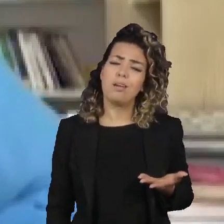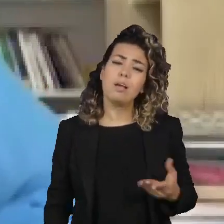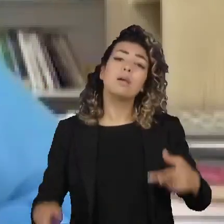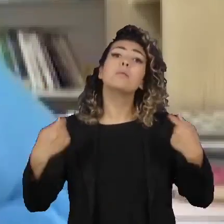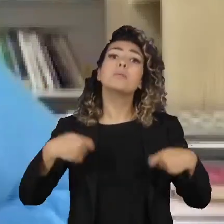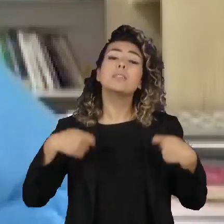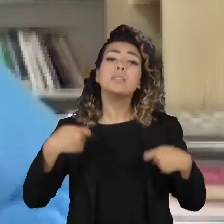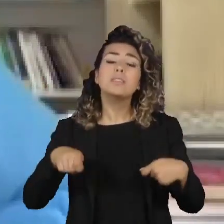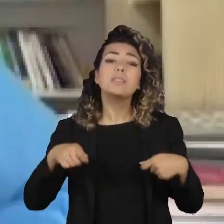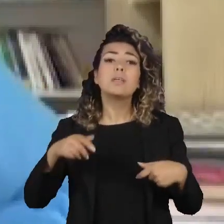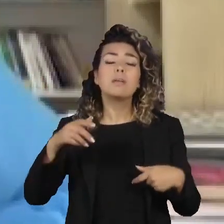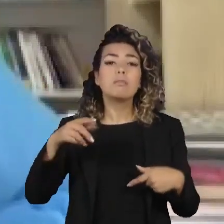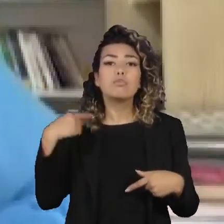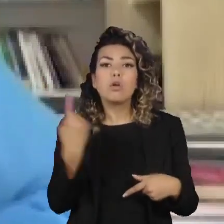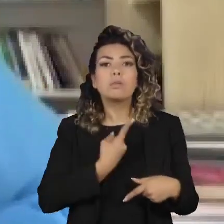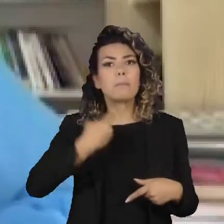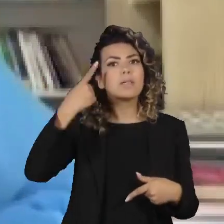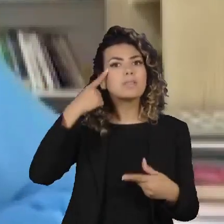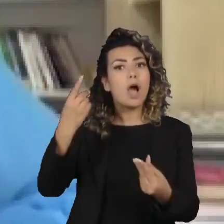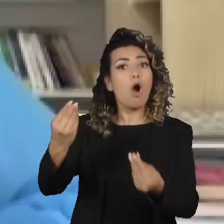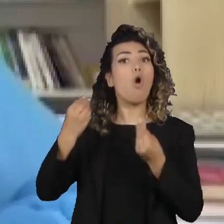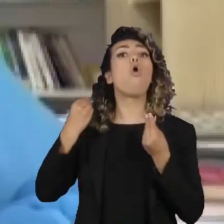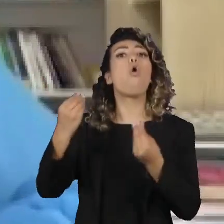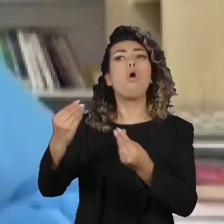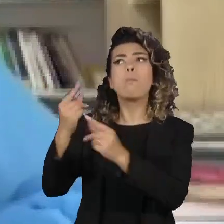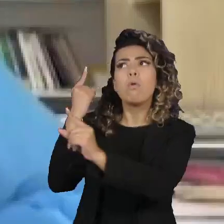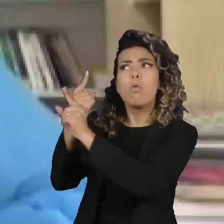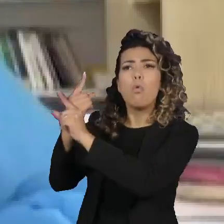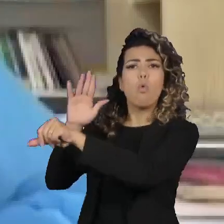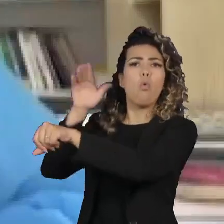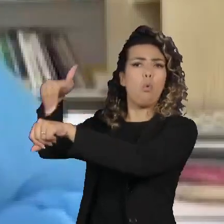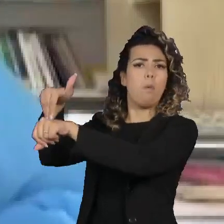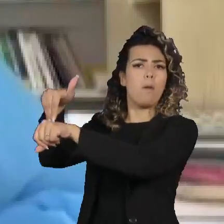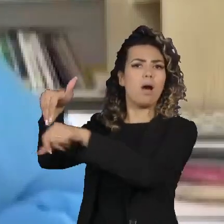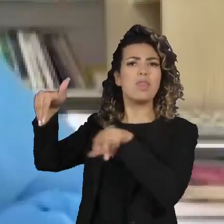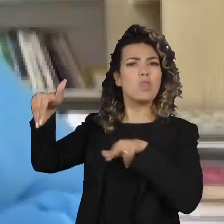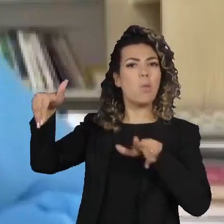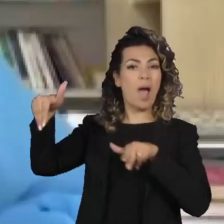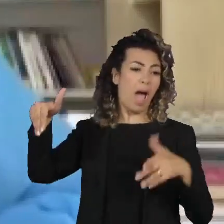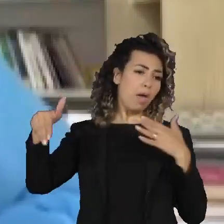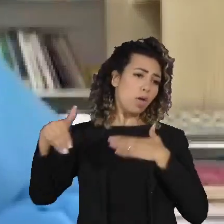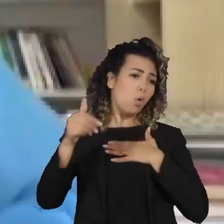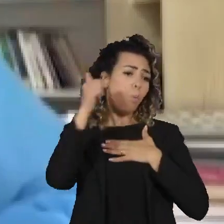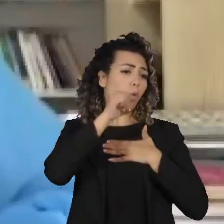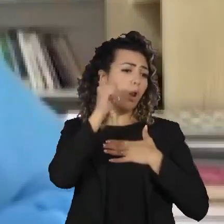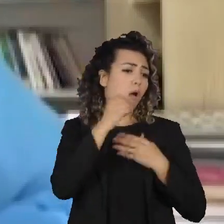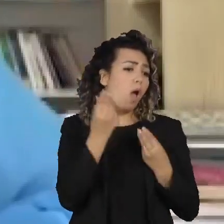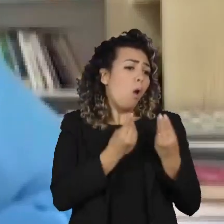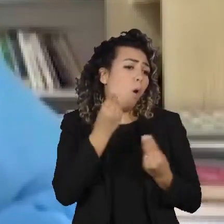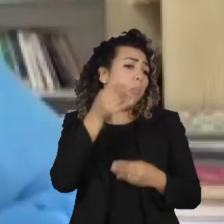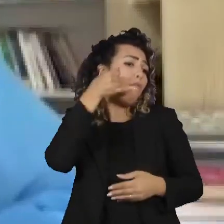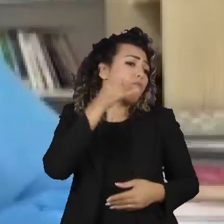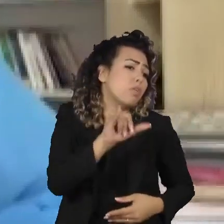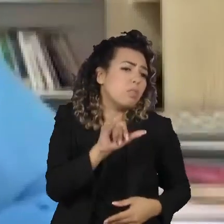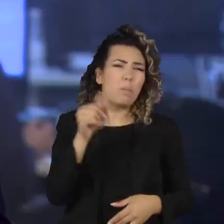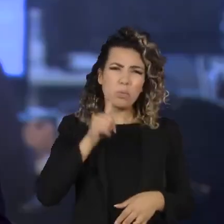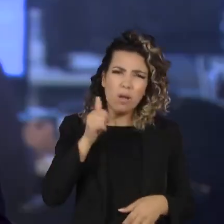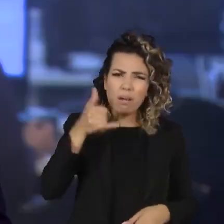como responsabilizar os homens e não como as mulheres devem se prevenir para sofrer a